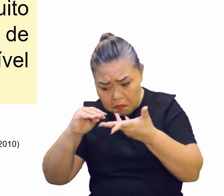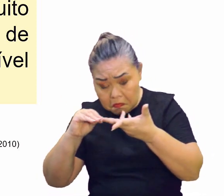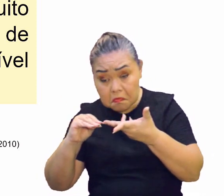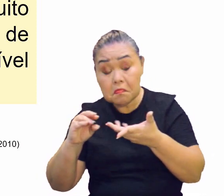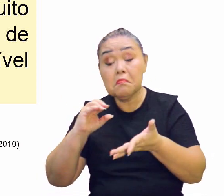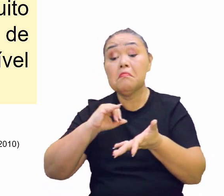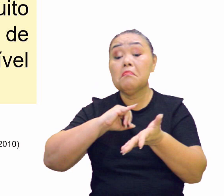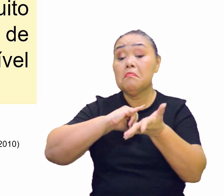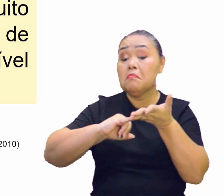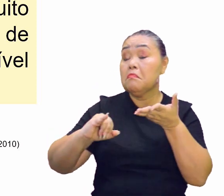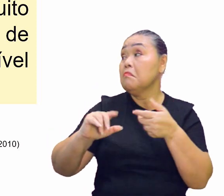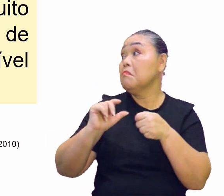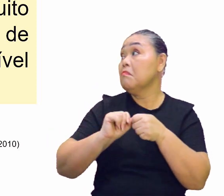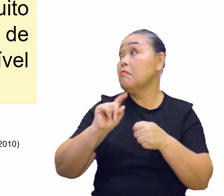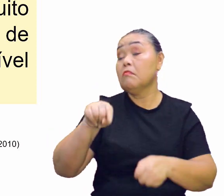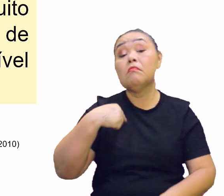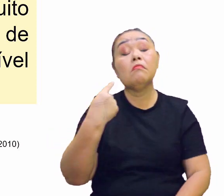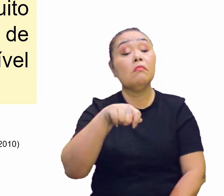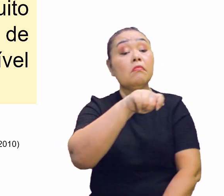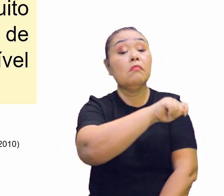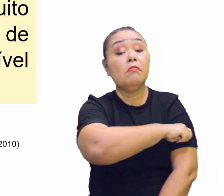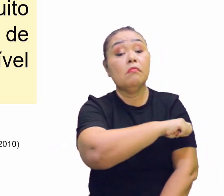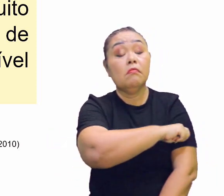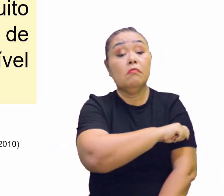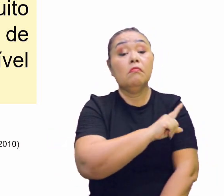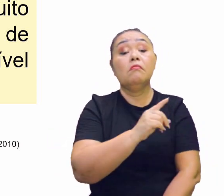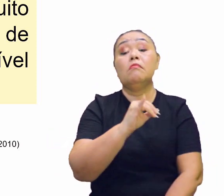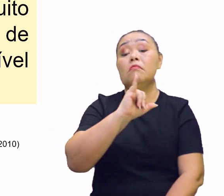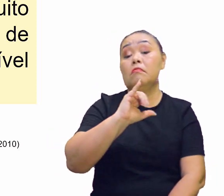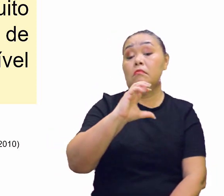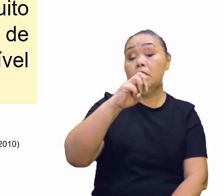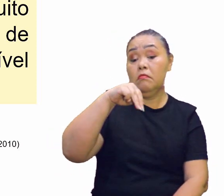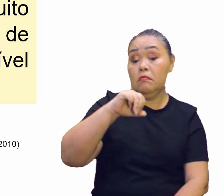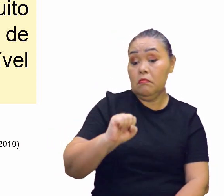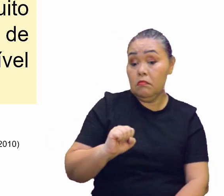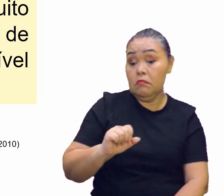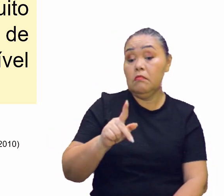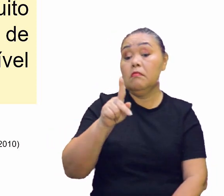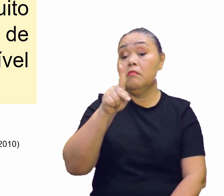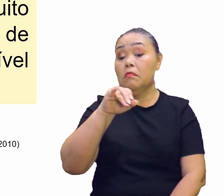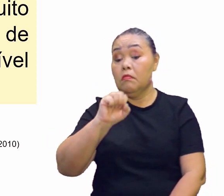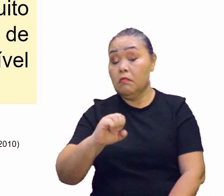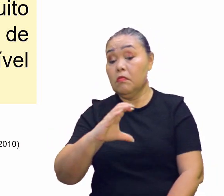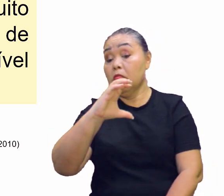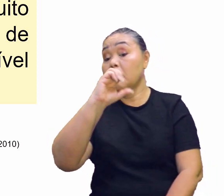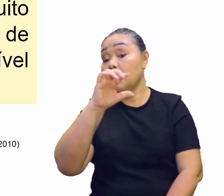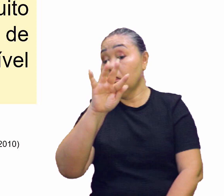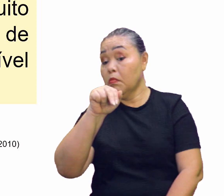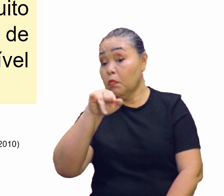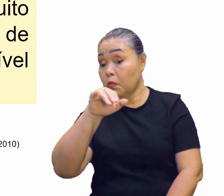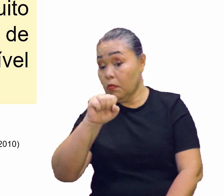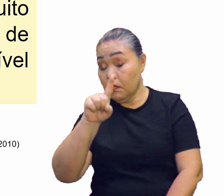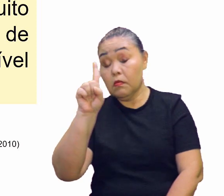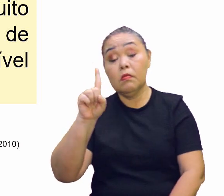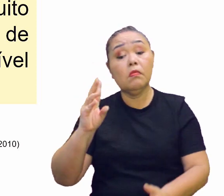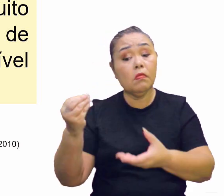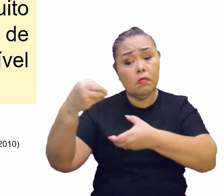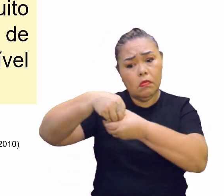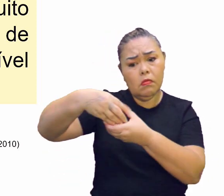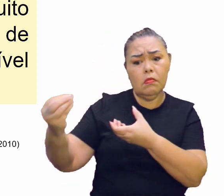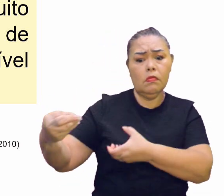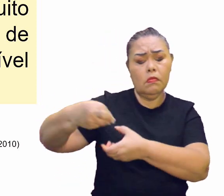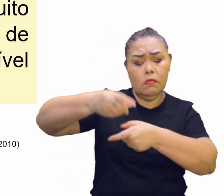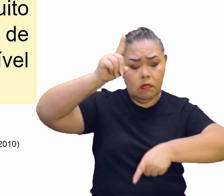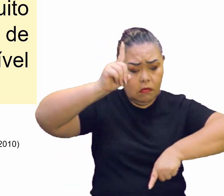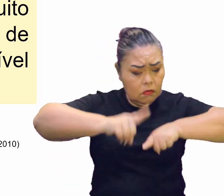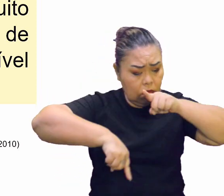dos impostos que podemos dizer aí para os alunos, ICMS, PIS, COFINS, todos esses impostos estão inseridos